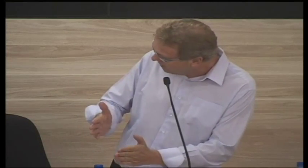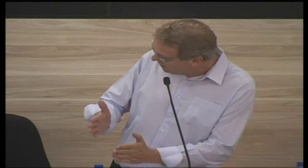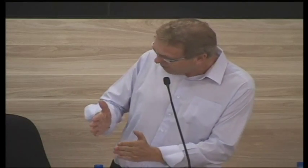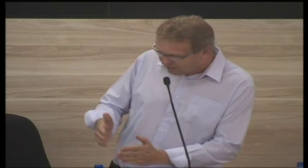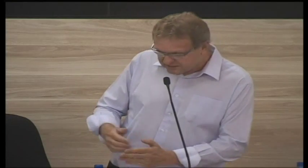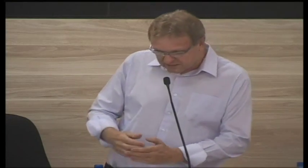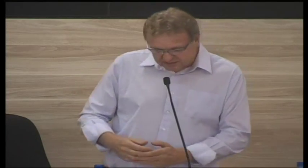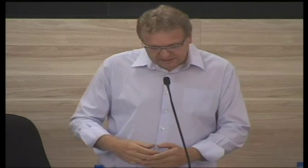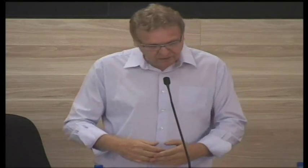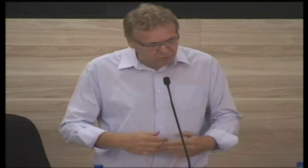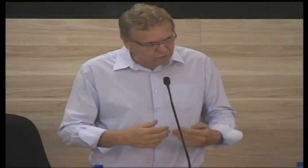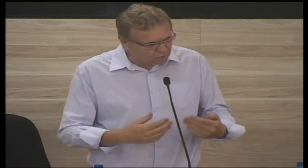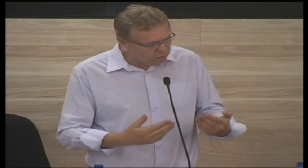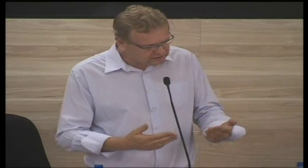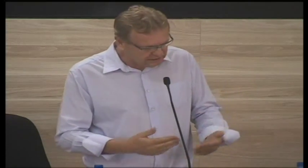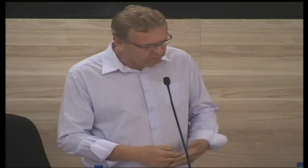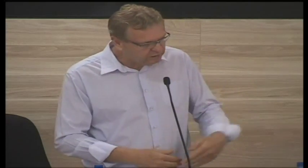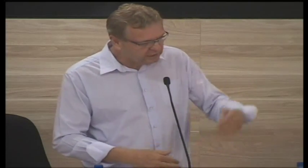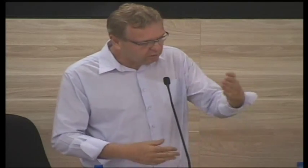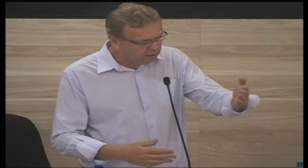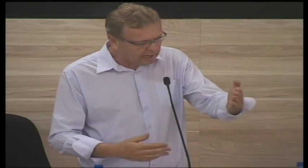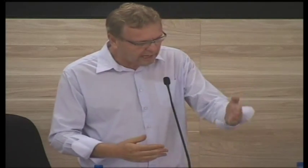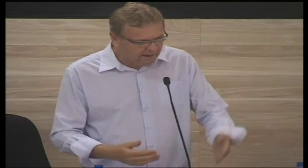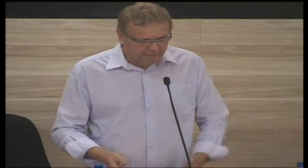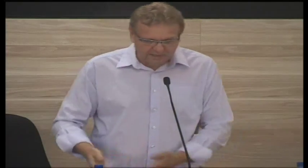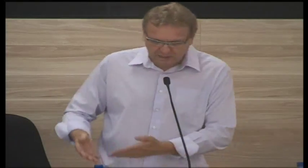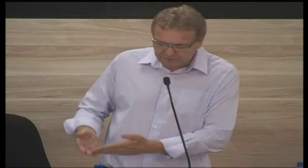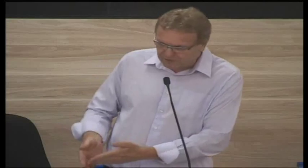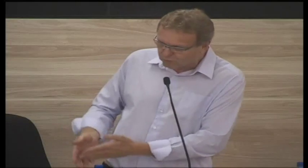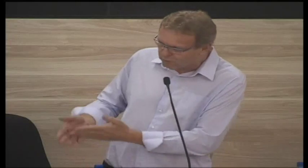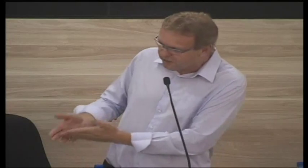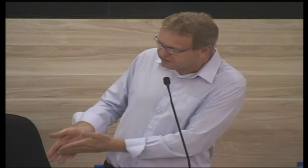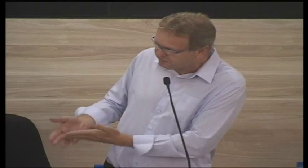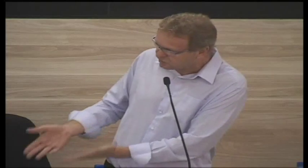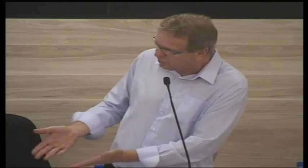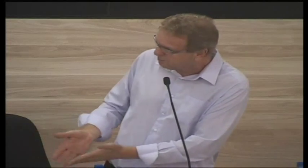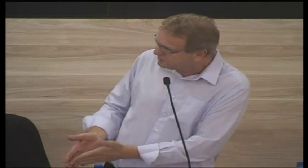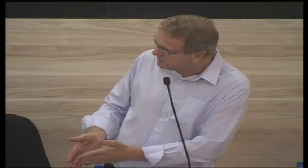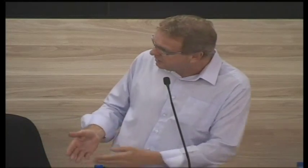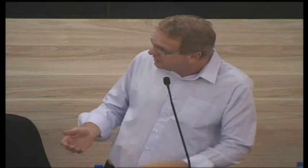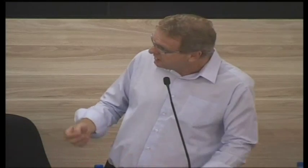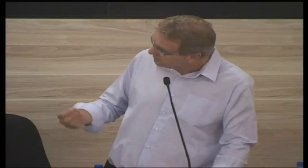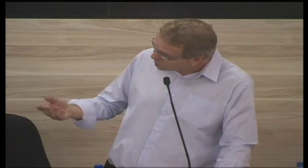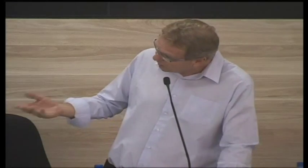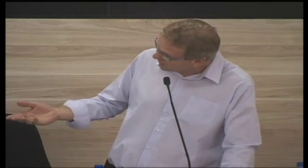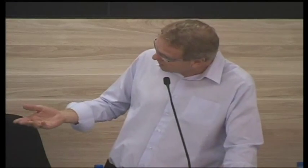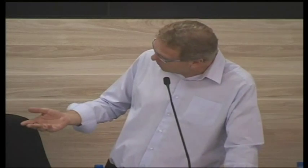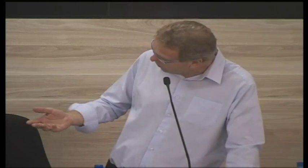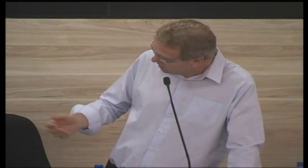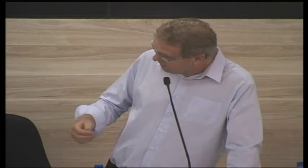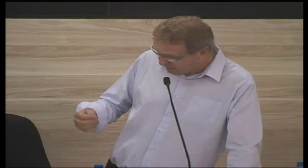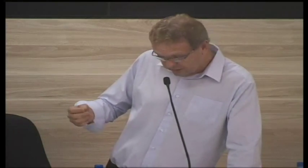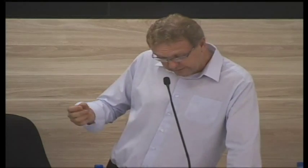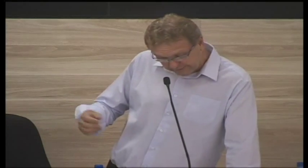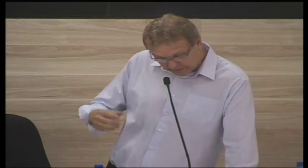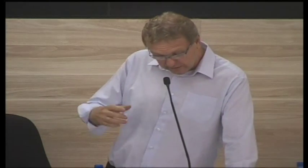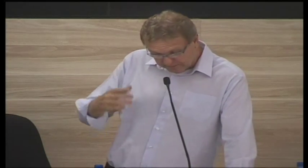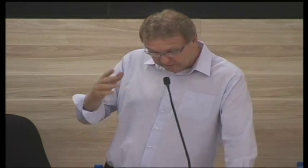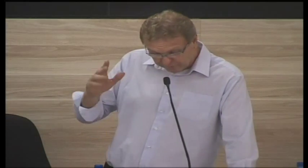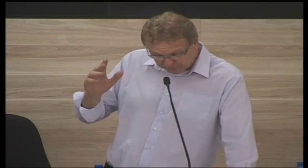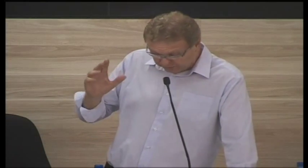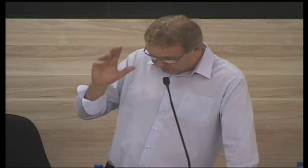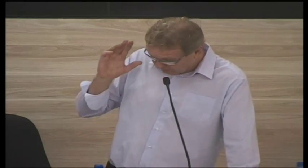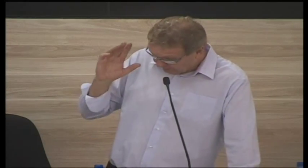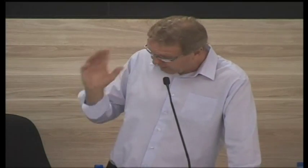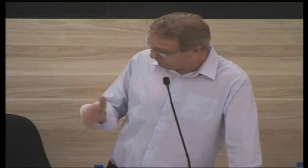aquela rua. Mas, segundo consta, não podia colocar lá. Mas na frente do comércio da pessoa, podia. E a pessoa reclamou, e